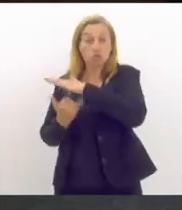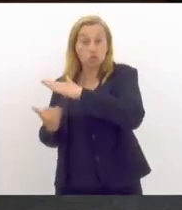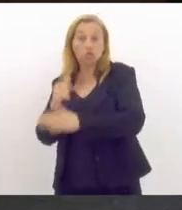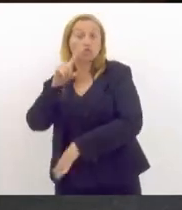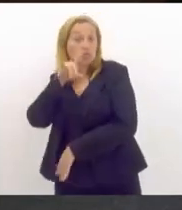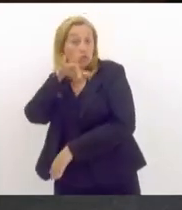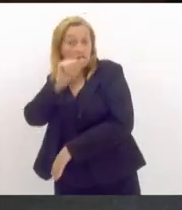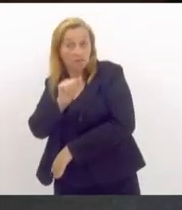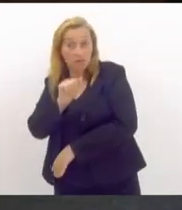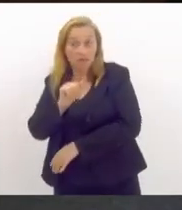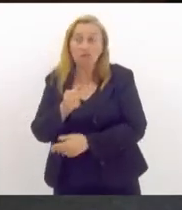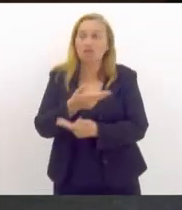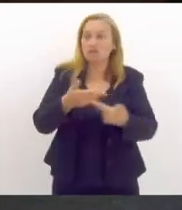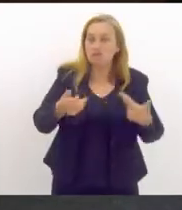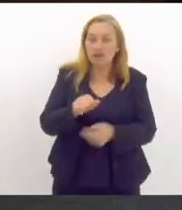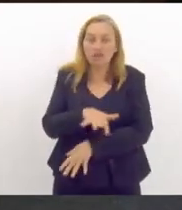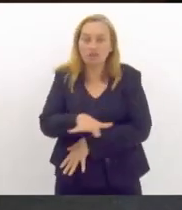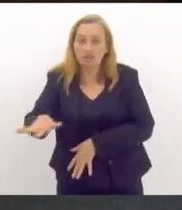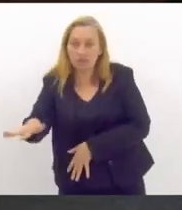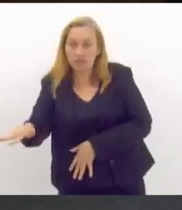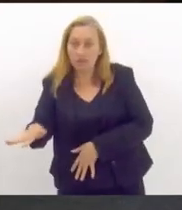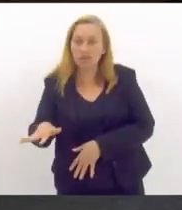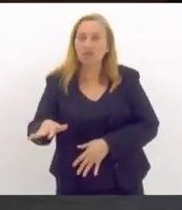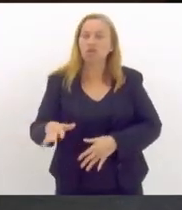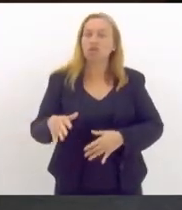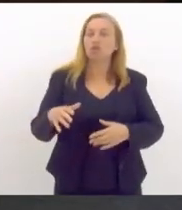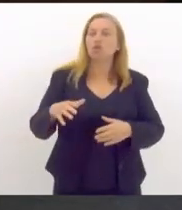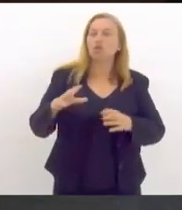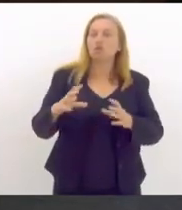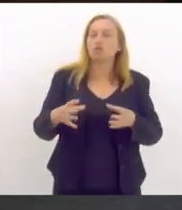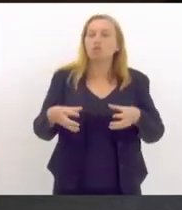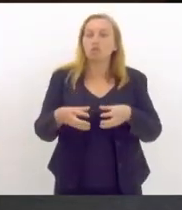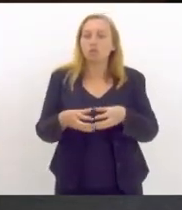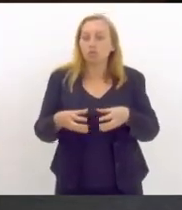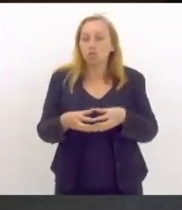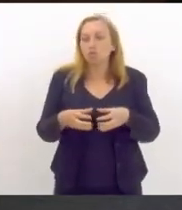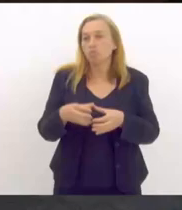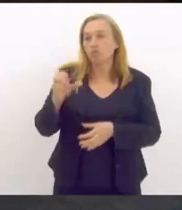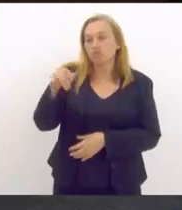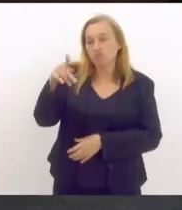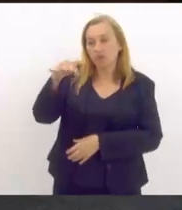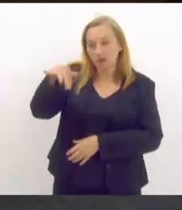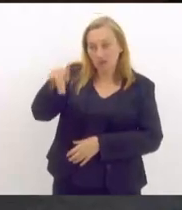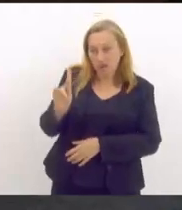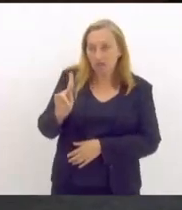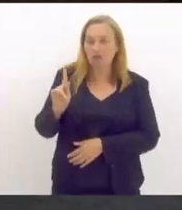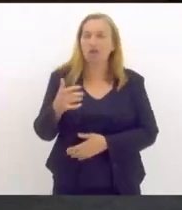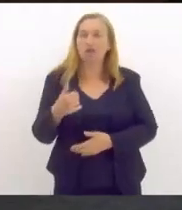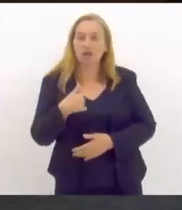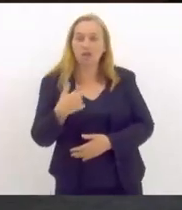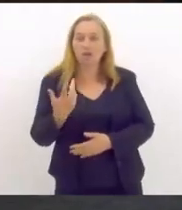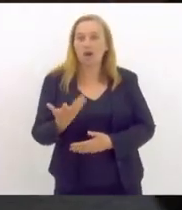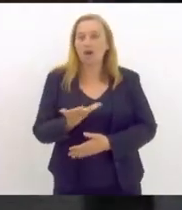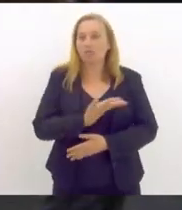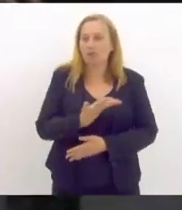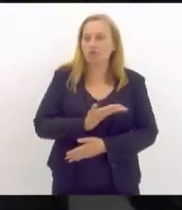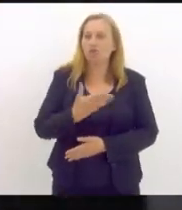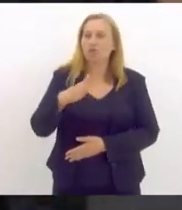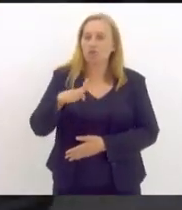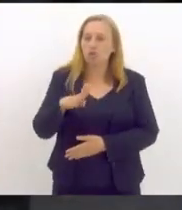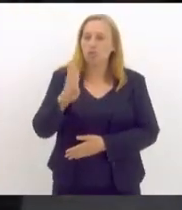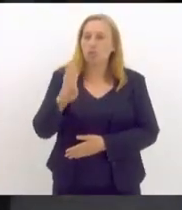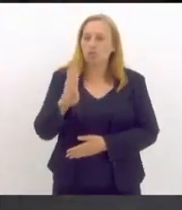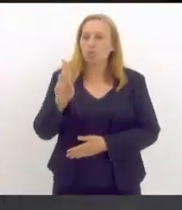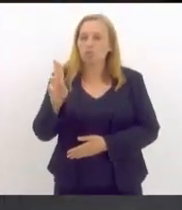invadir diversas comunidades da cultura funk eu tenho diversos amigos na Cultura não deixa que é um cara incrível um cara que